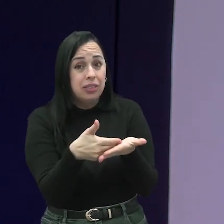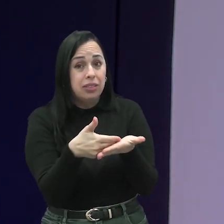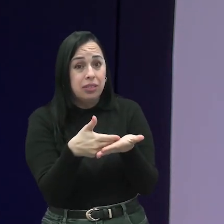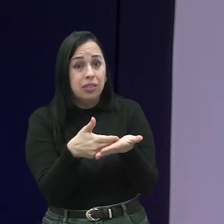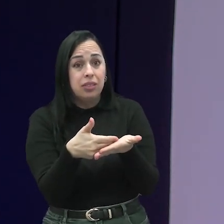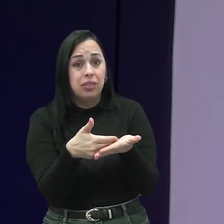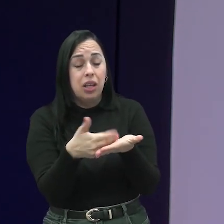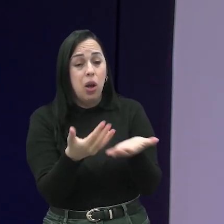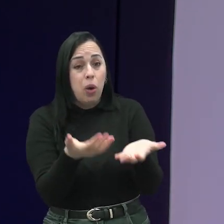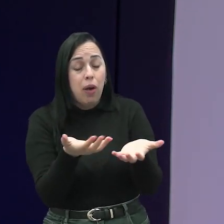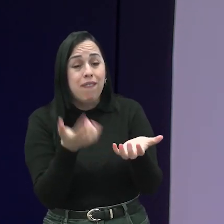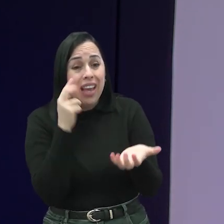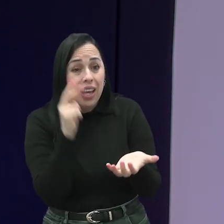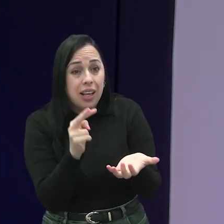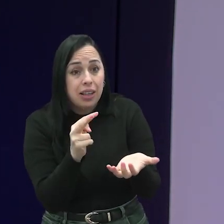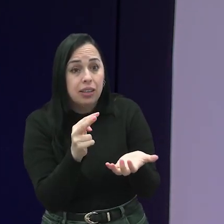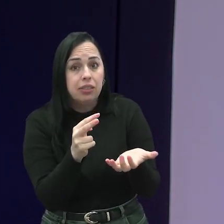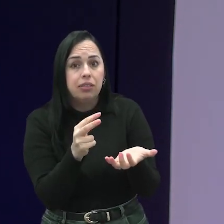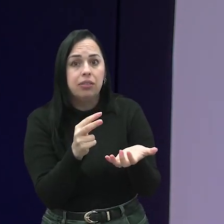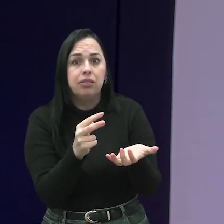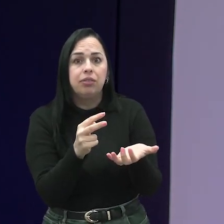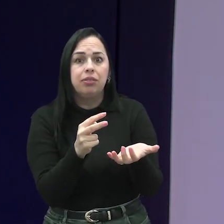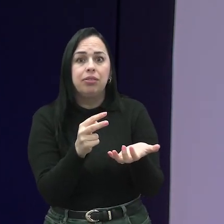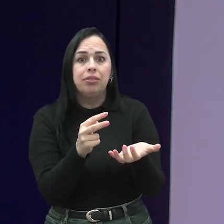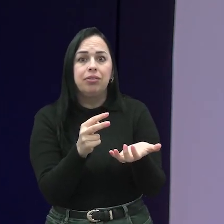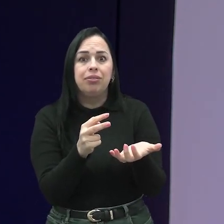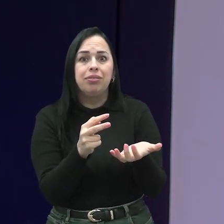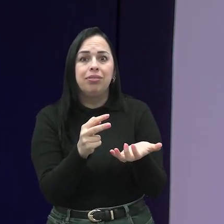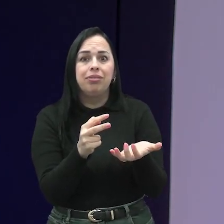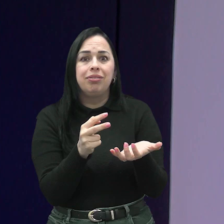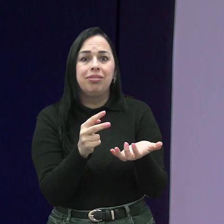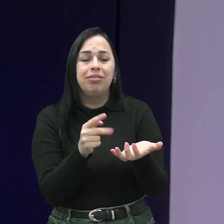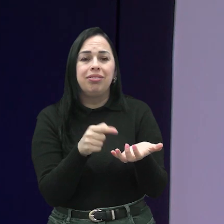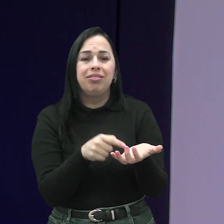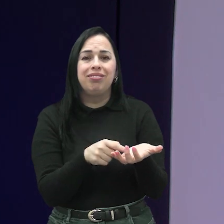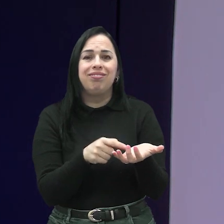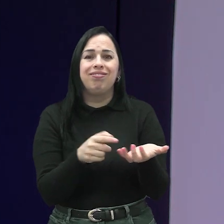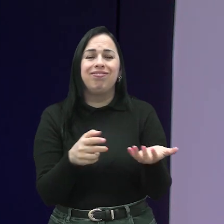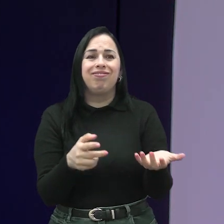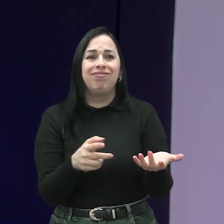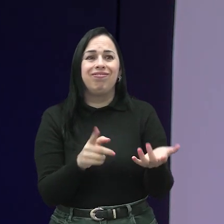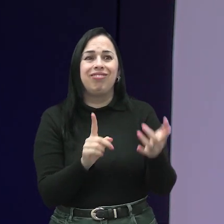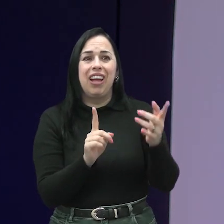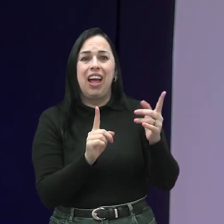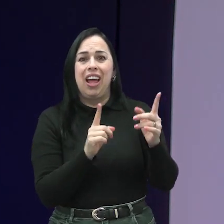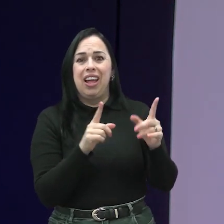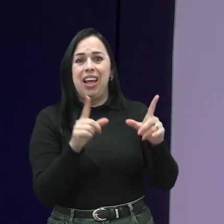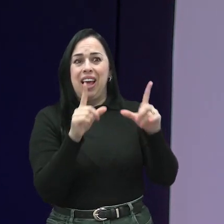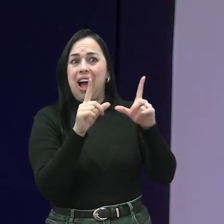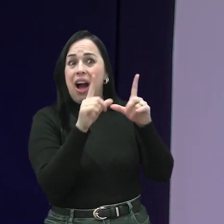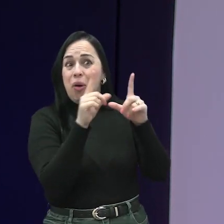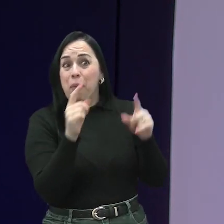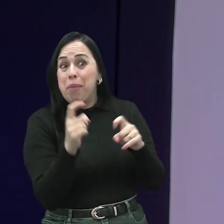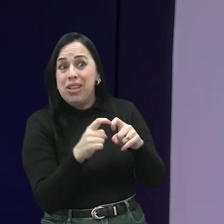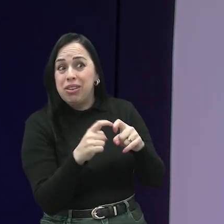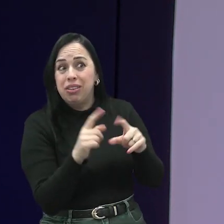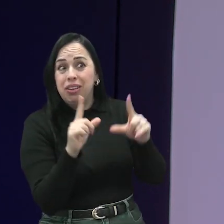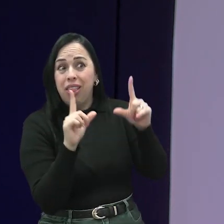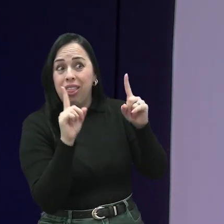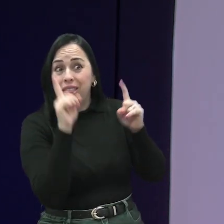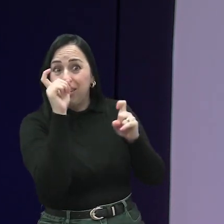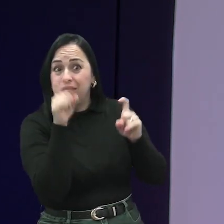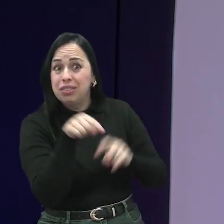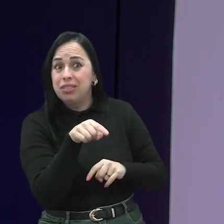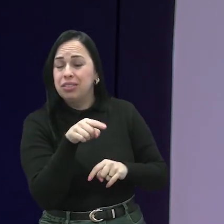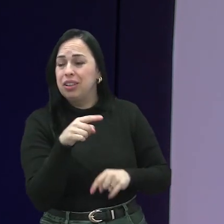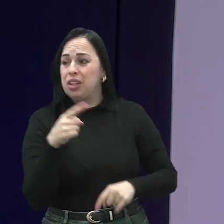meu bebê, né, depois da curetagem. Aí ele olhou com aquele olhar assim, tipo, acho que ela não